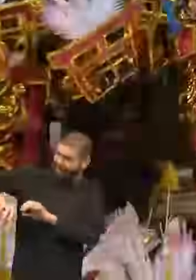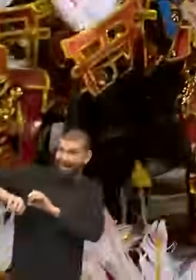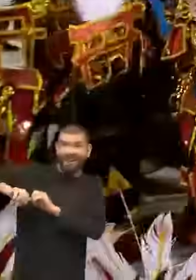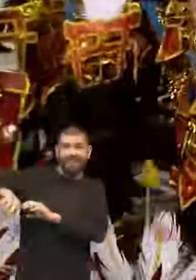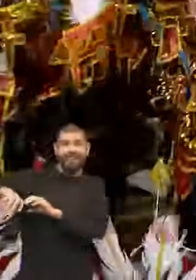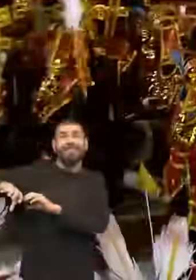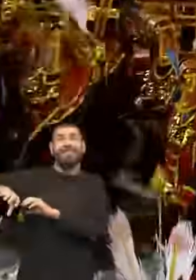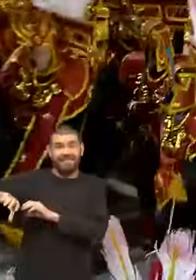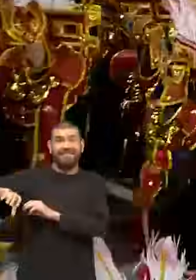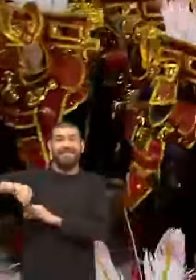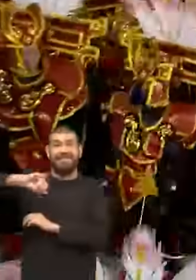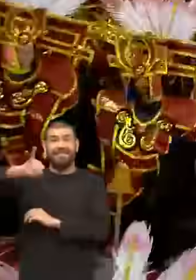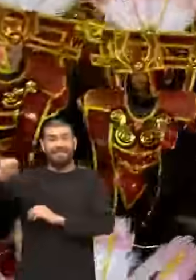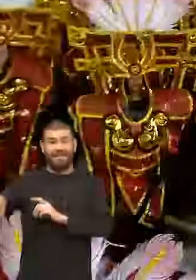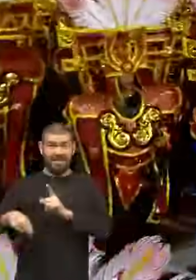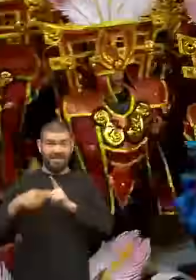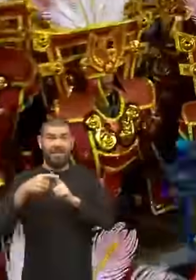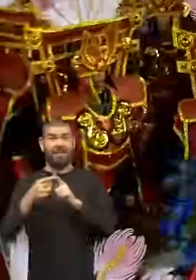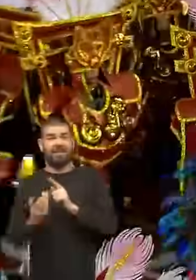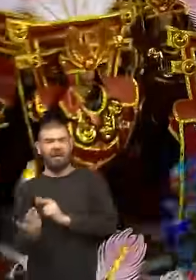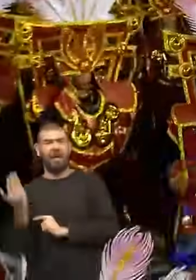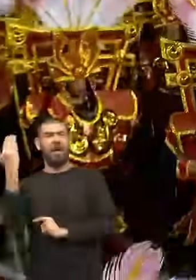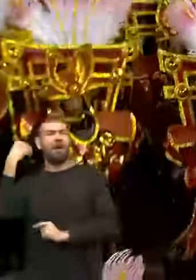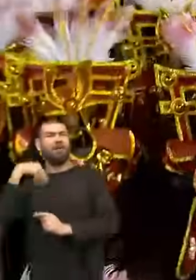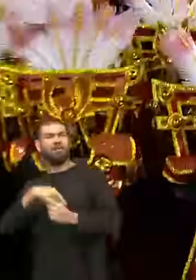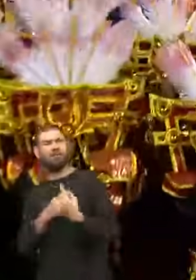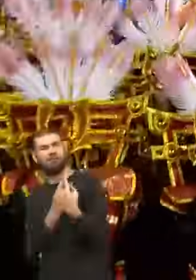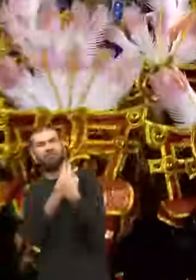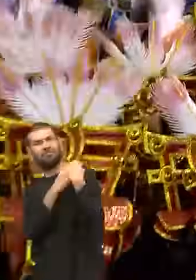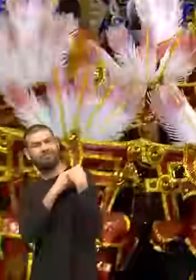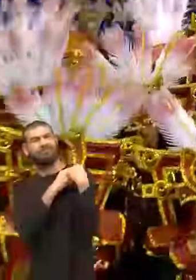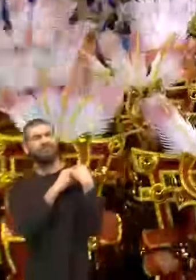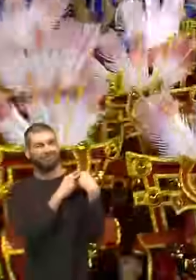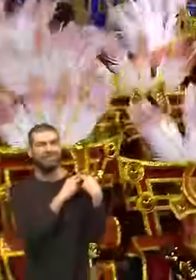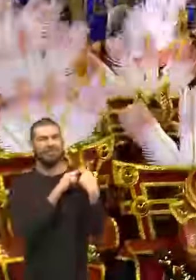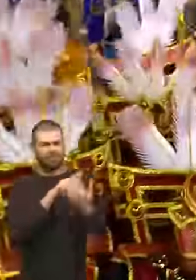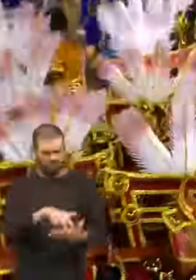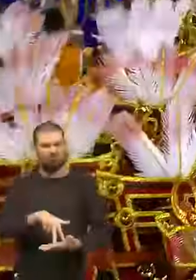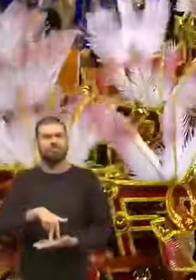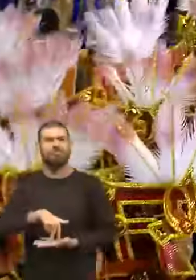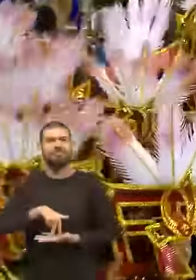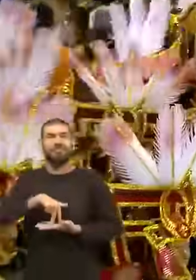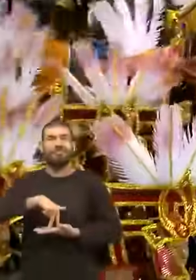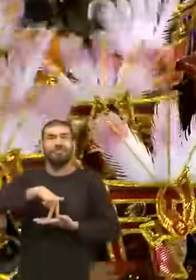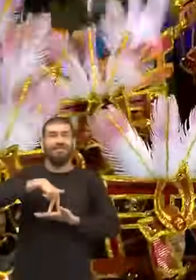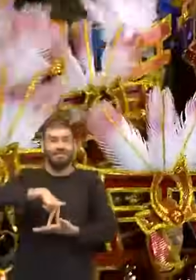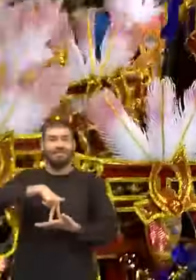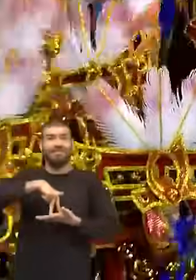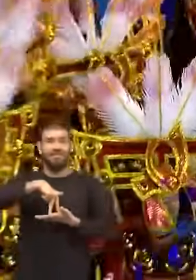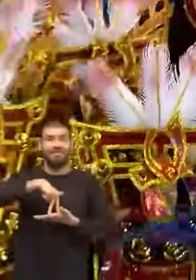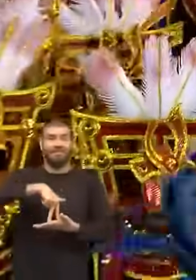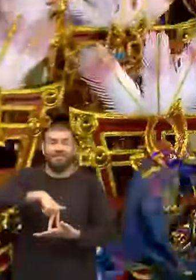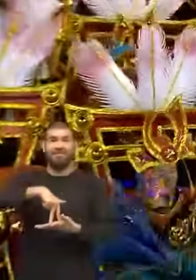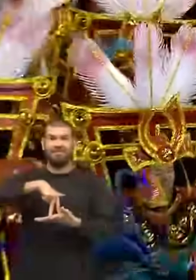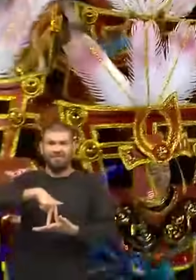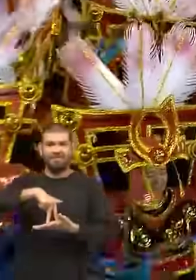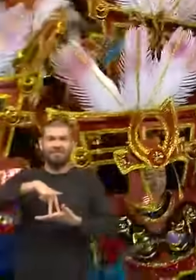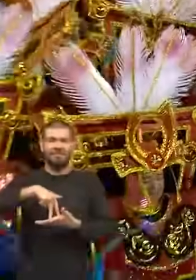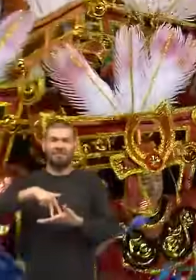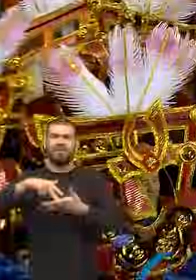catequizar. Nos jesuítas foi a missão. Prevaleceu, prevaleceu. Prevaleceu. A terça do